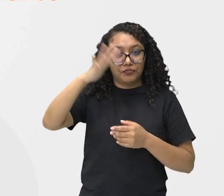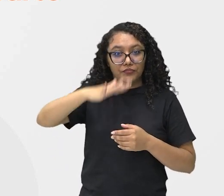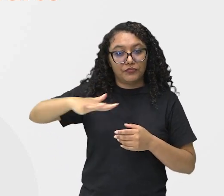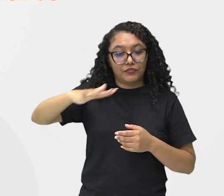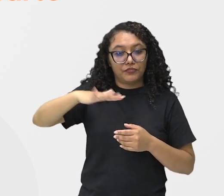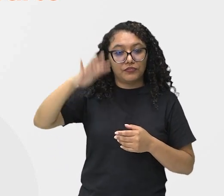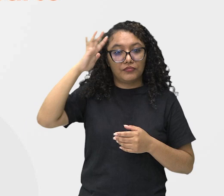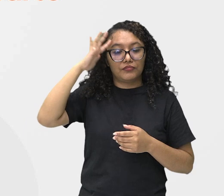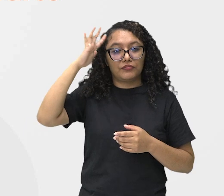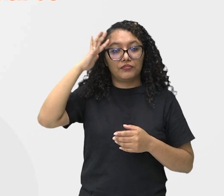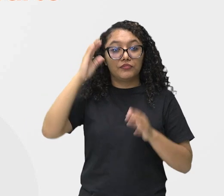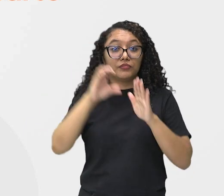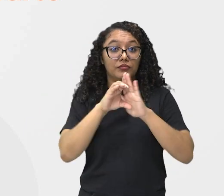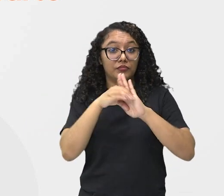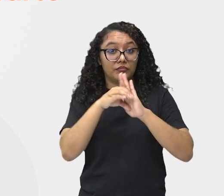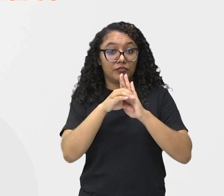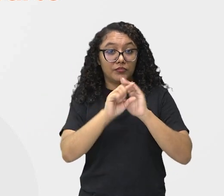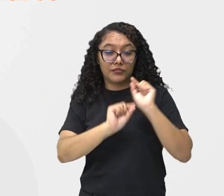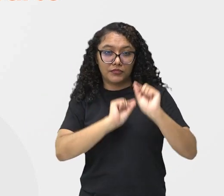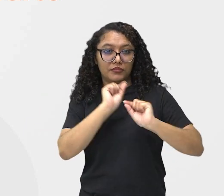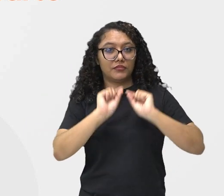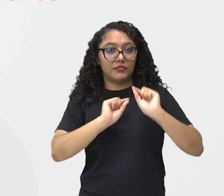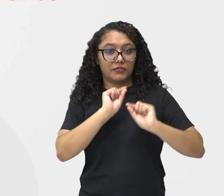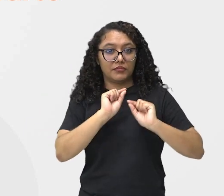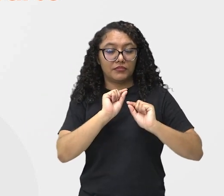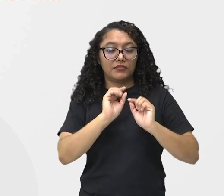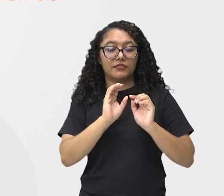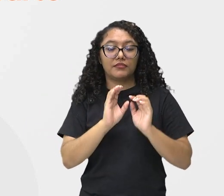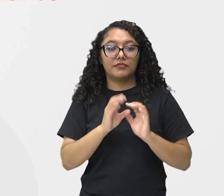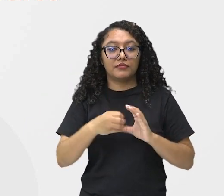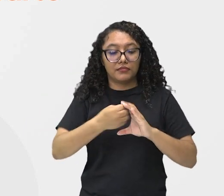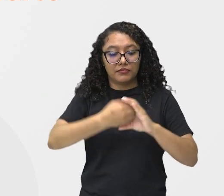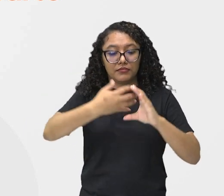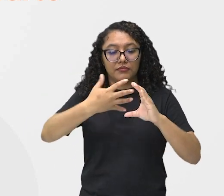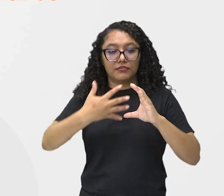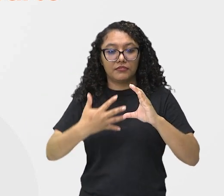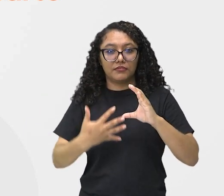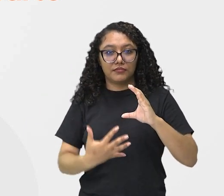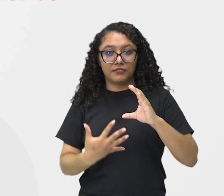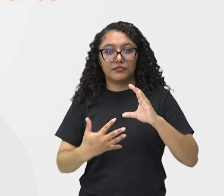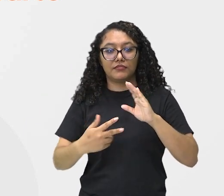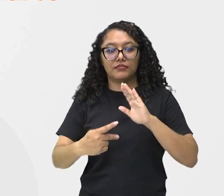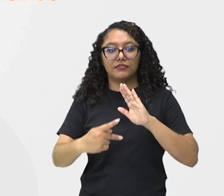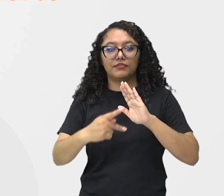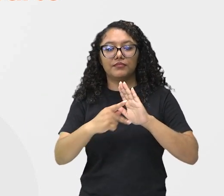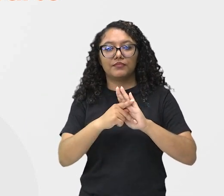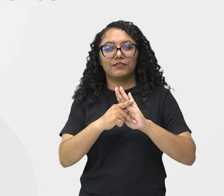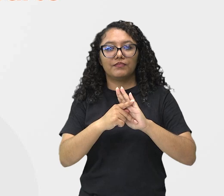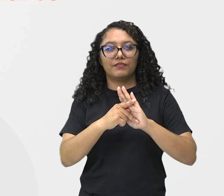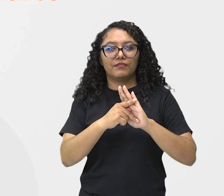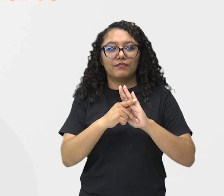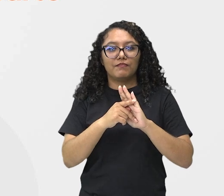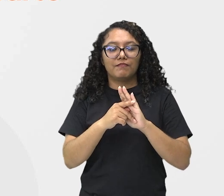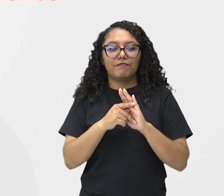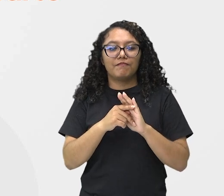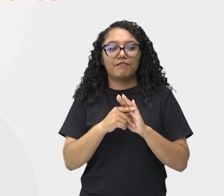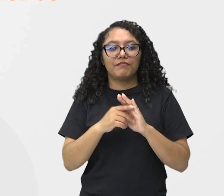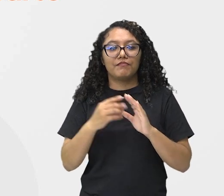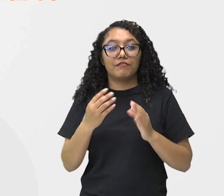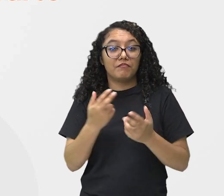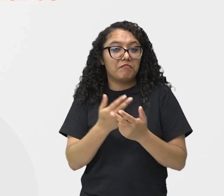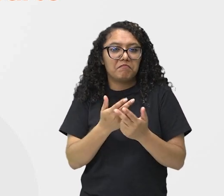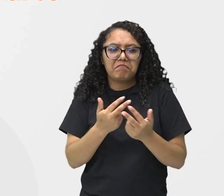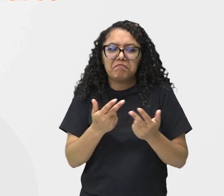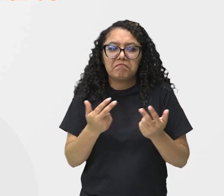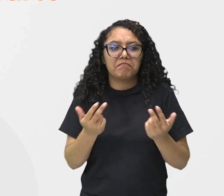filosofia, o conceito que nós temos é uma característica do que faz parte da essência de